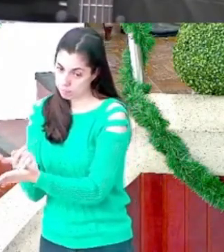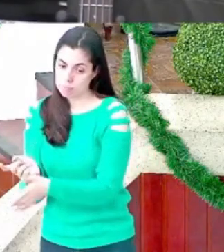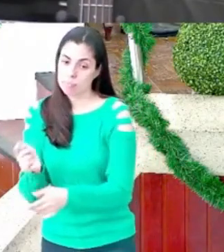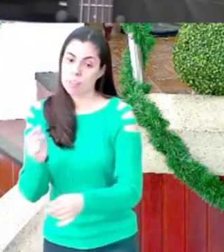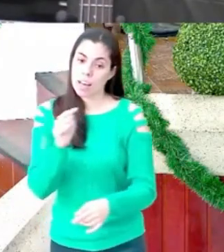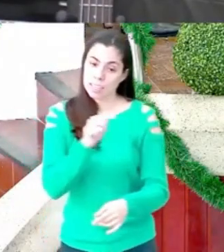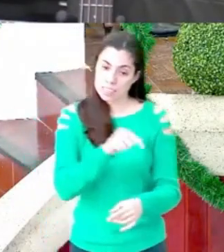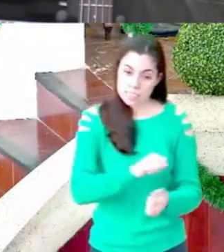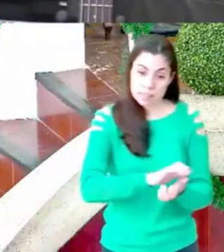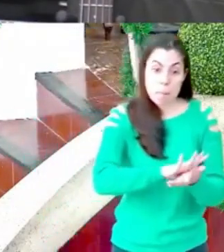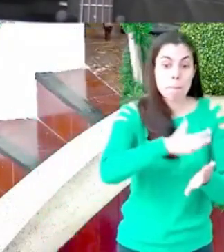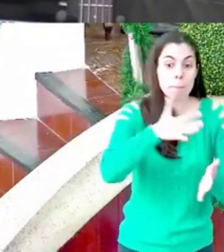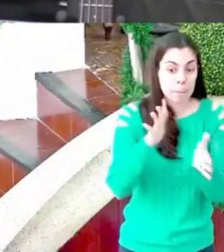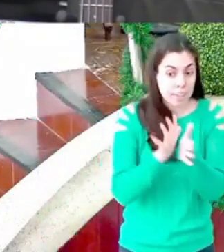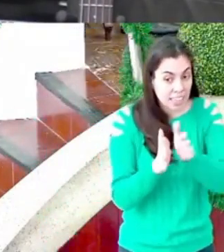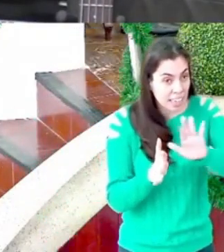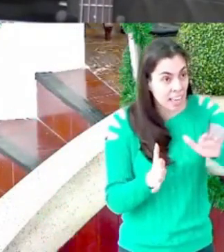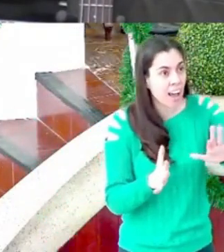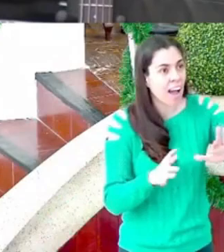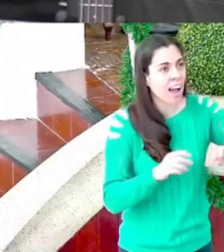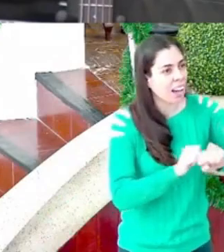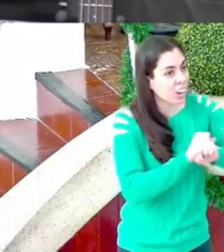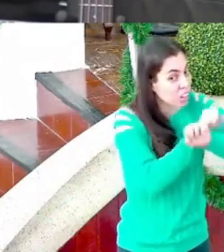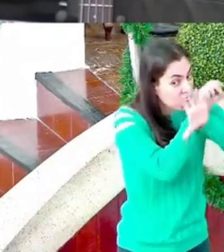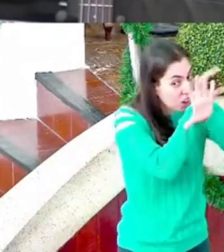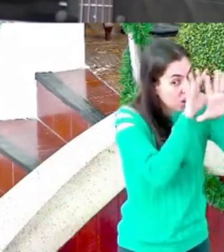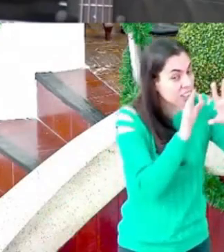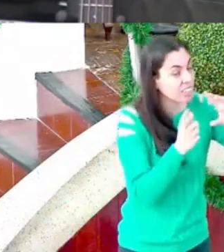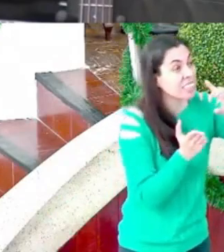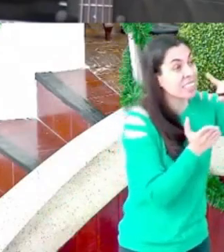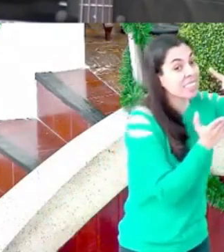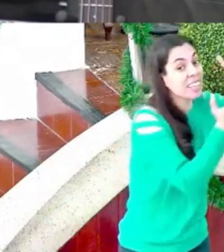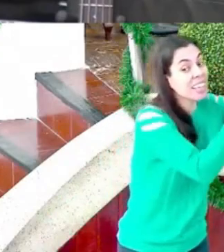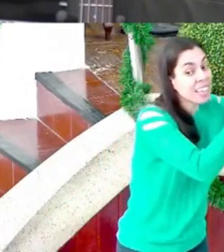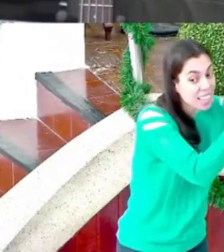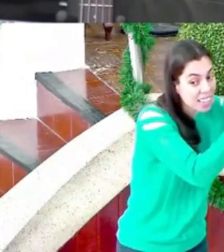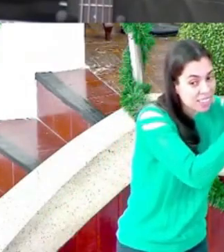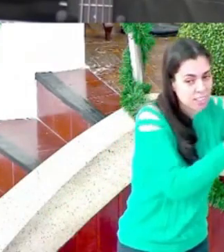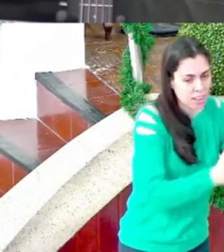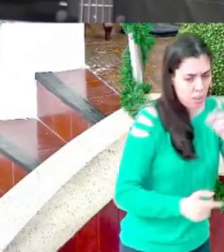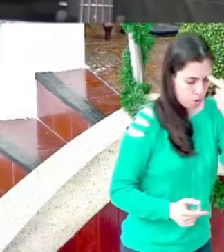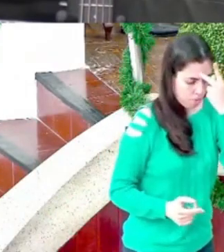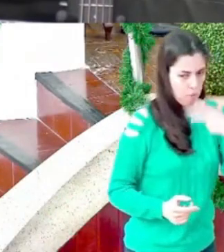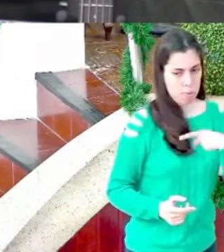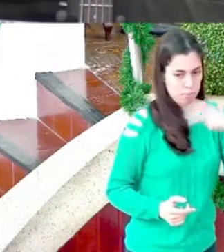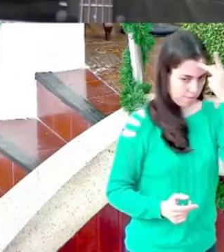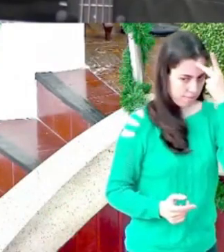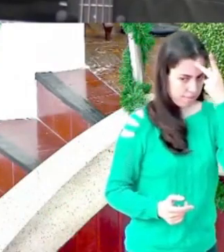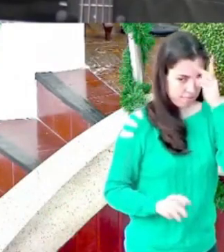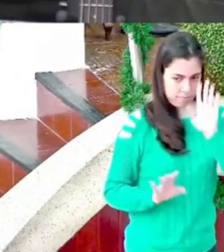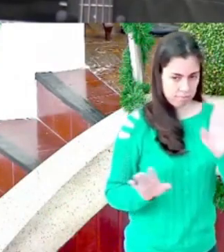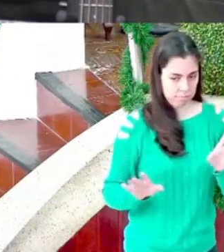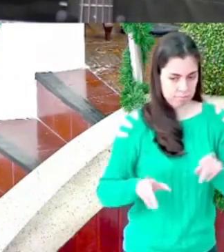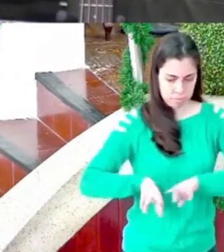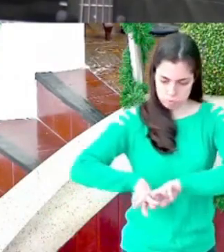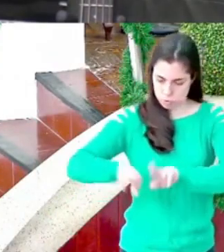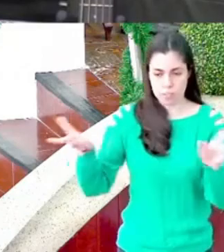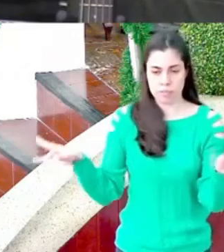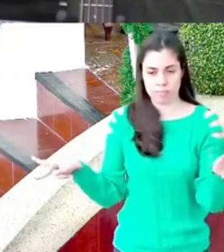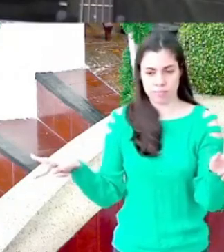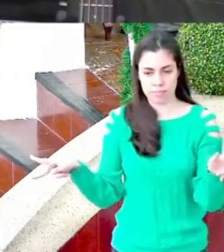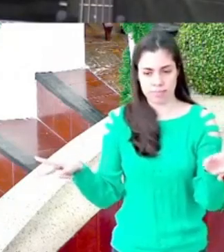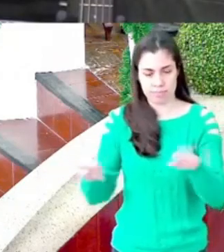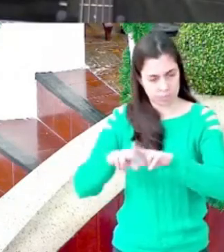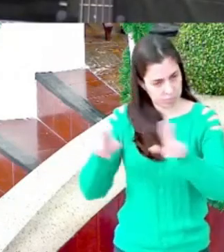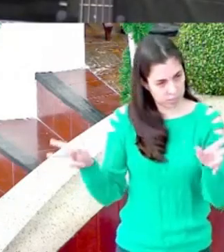Mas eles não devem fazer boas obras para serem vistos pelos outros. Esta é